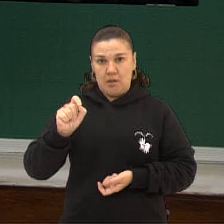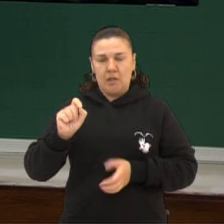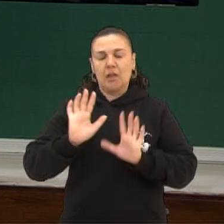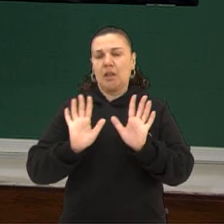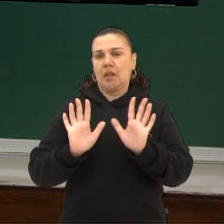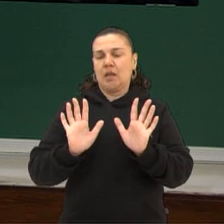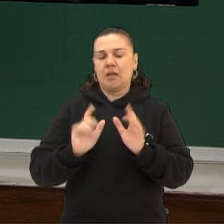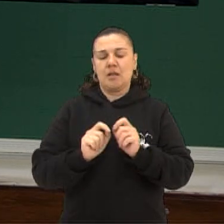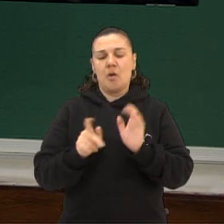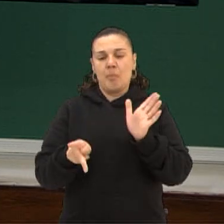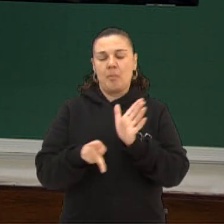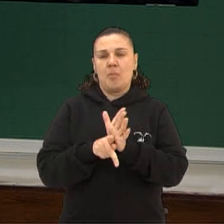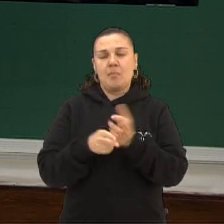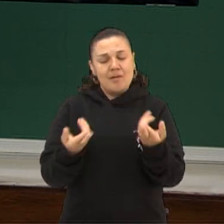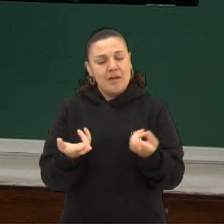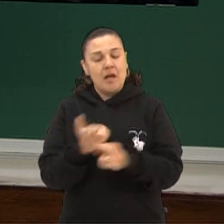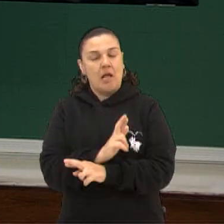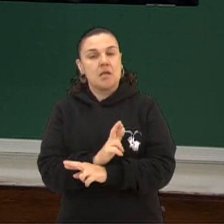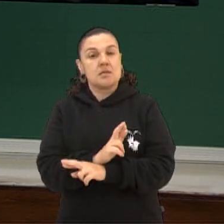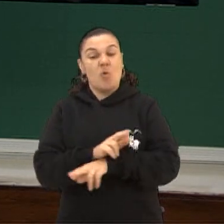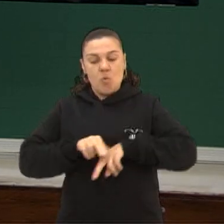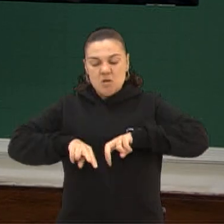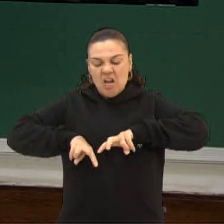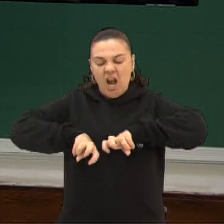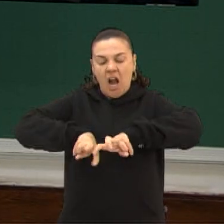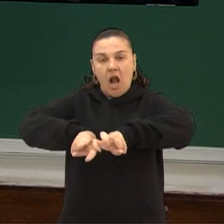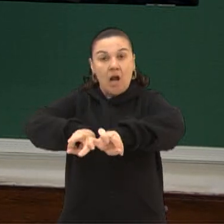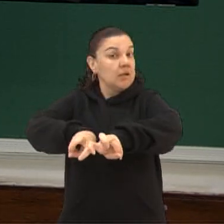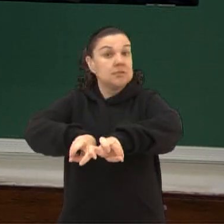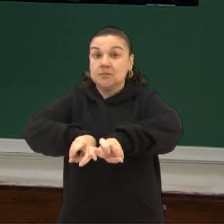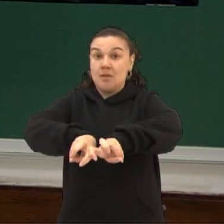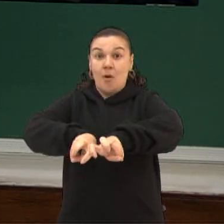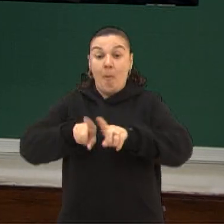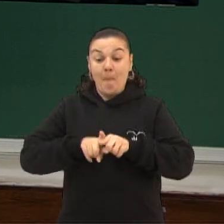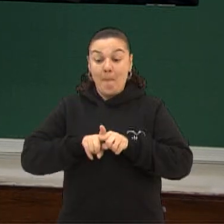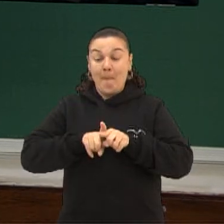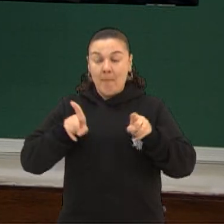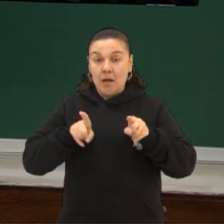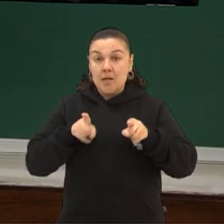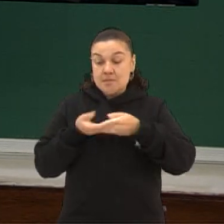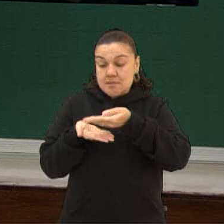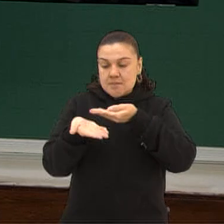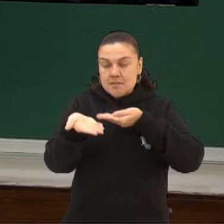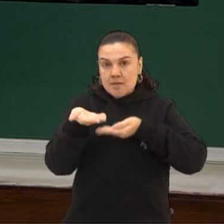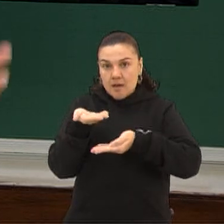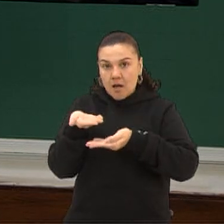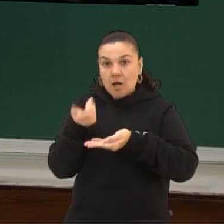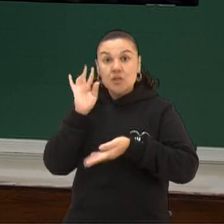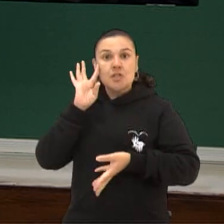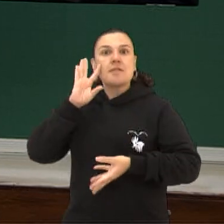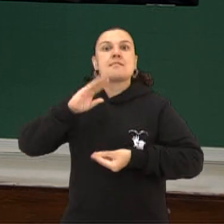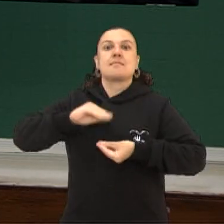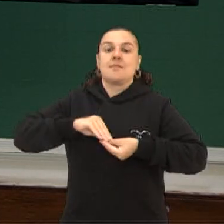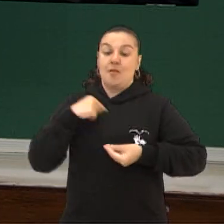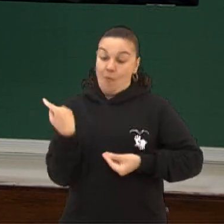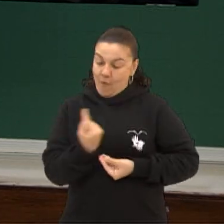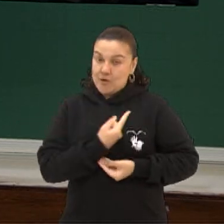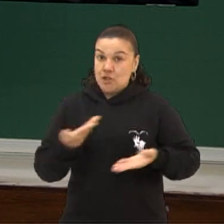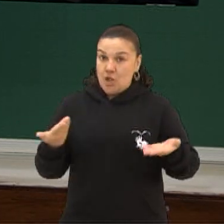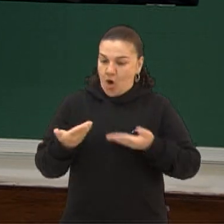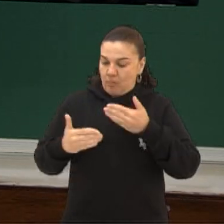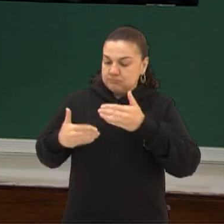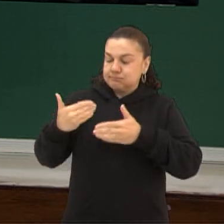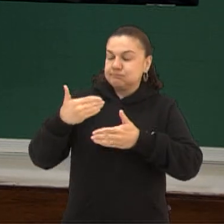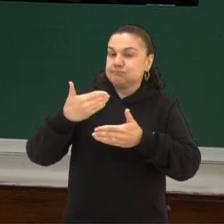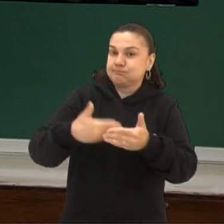era esse relacionamento exploratório com a natureza, mas a forma com a qual a gente interpretou essa ideia ao